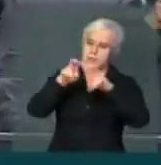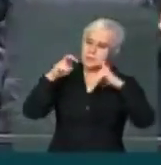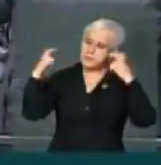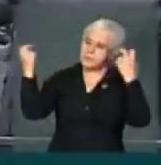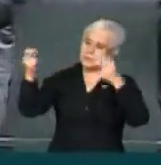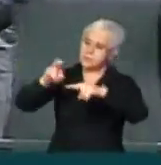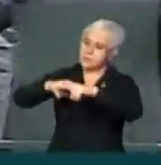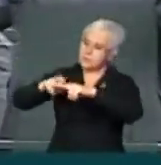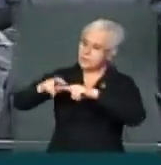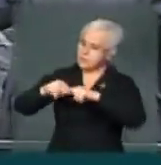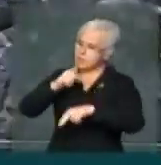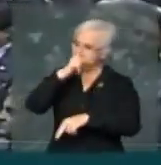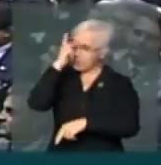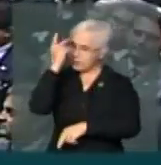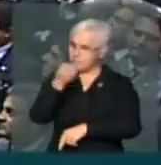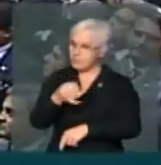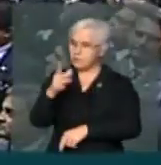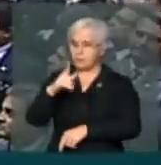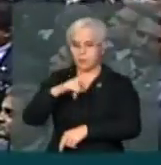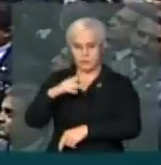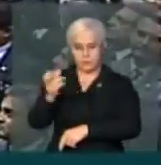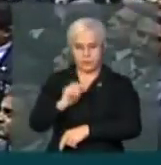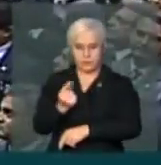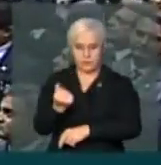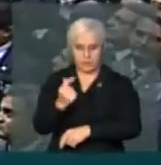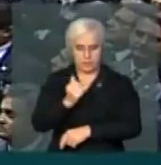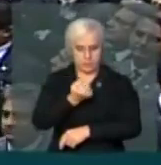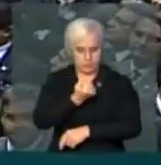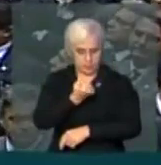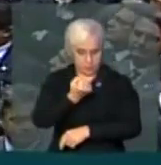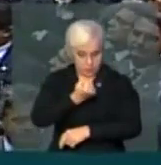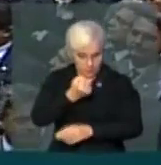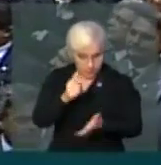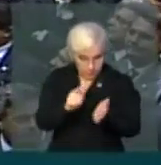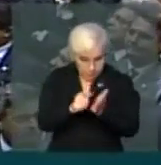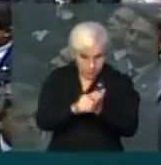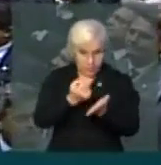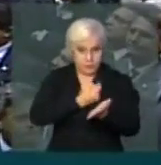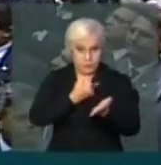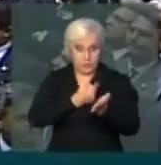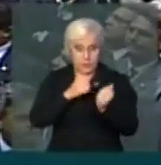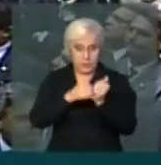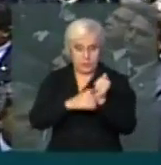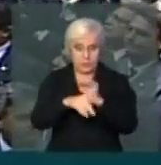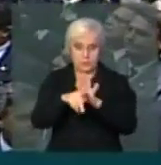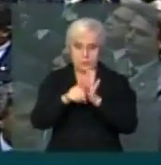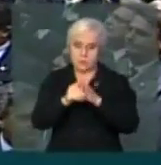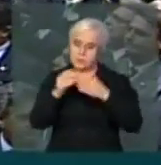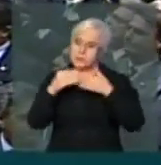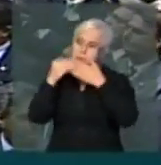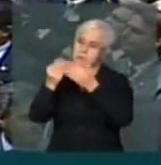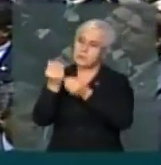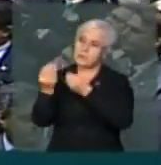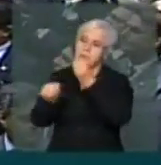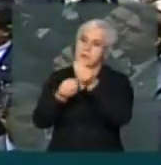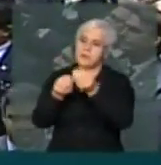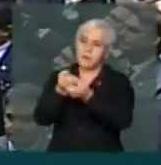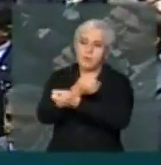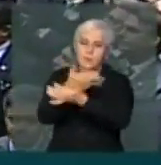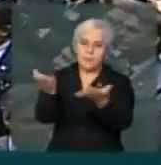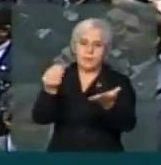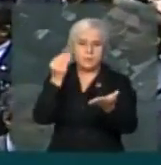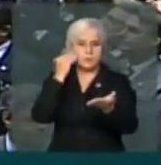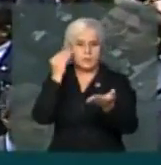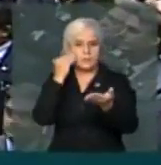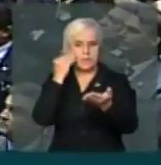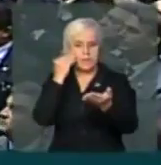partidos recebem senhas que eles podem repassar aos cidadãos, aos manifestantes, isso como uma forma de dividir, de uma